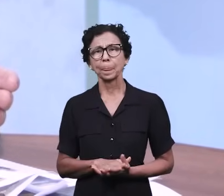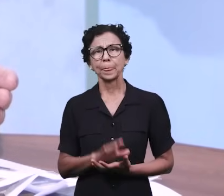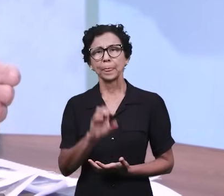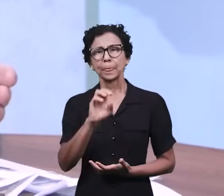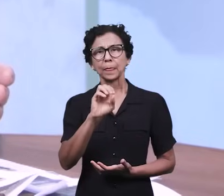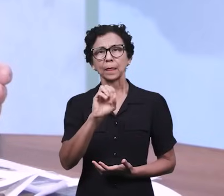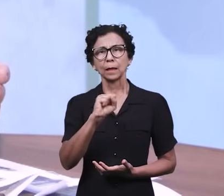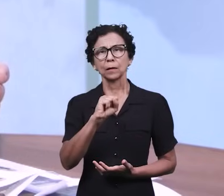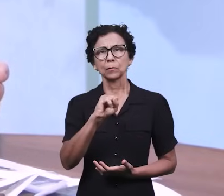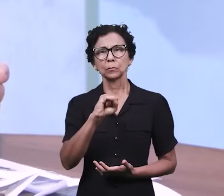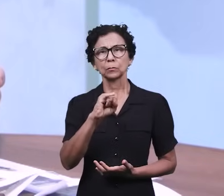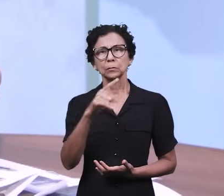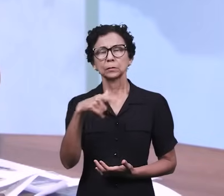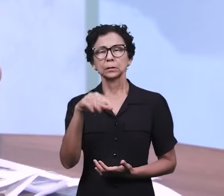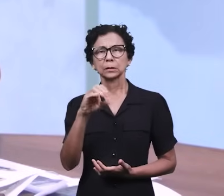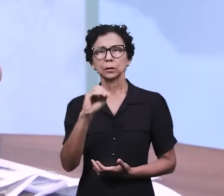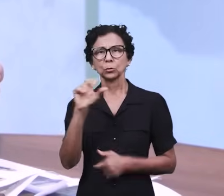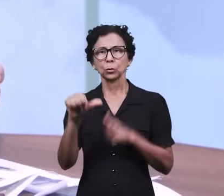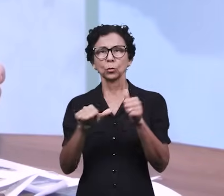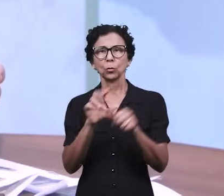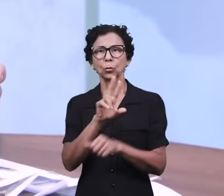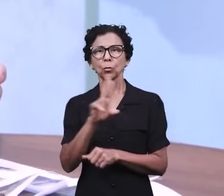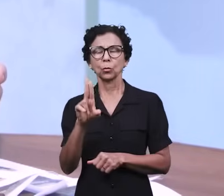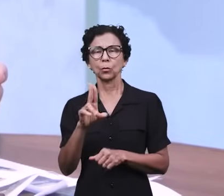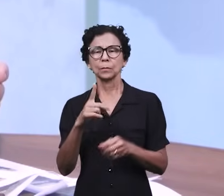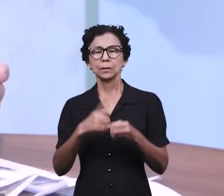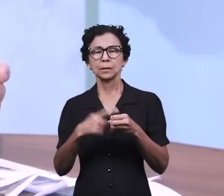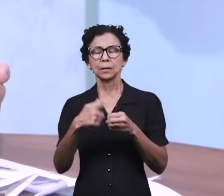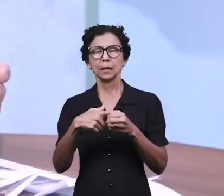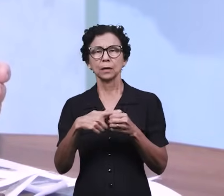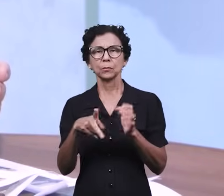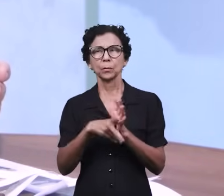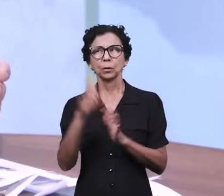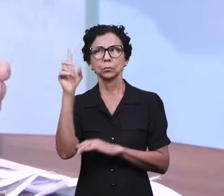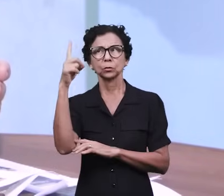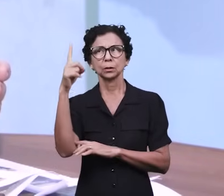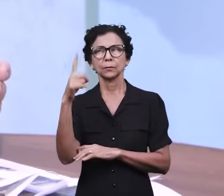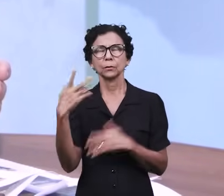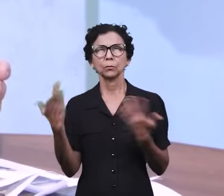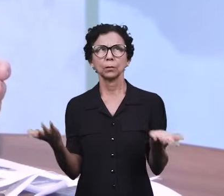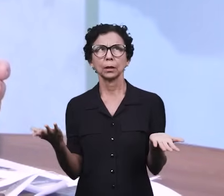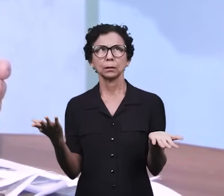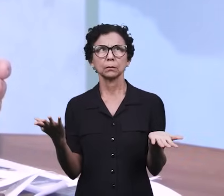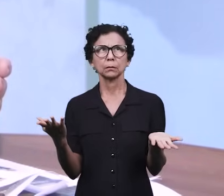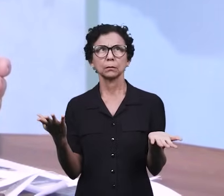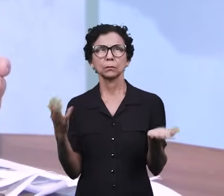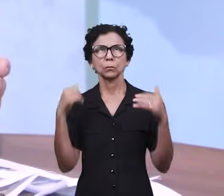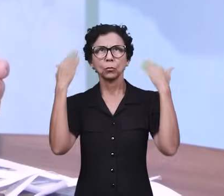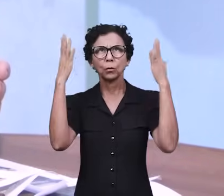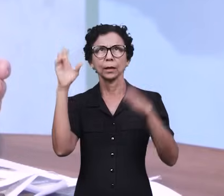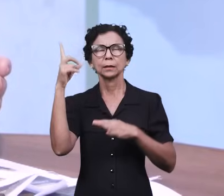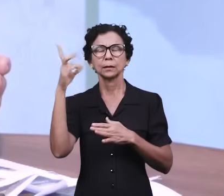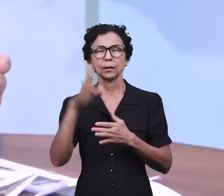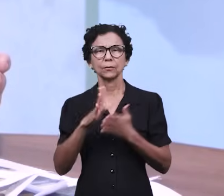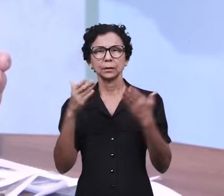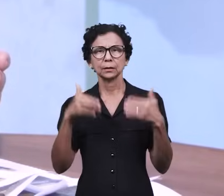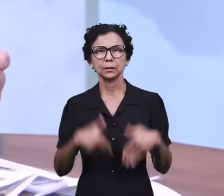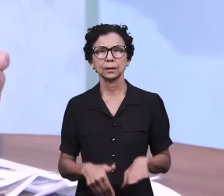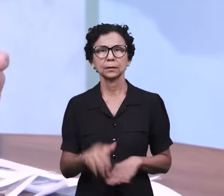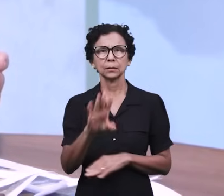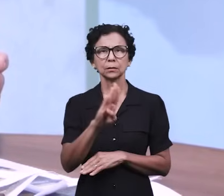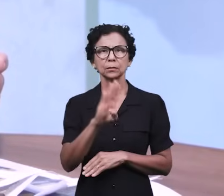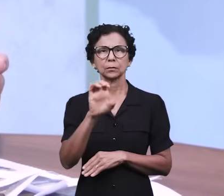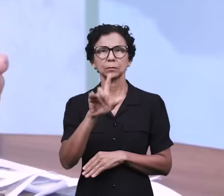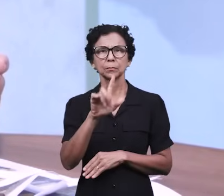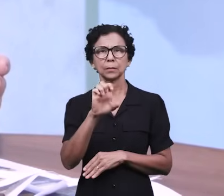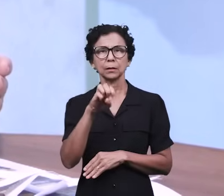Belém. Mas acontece que Sião representa a cidadania celestial. Nós também, quando nos